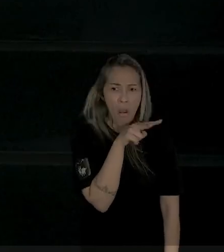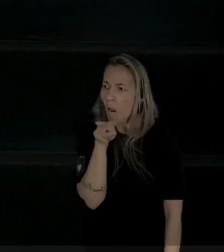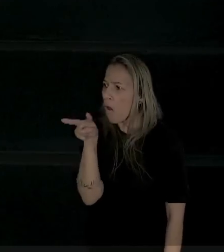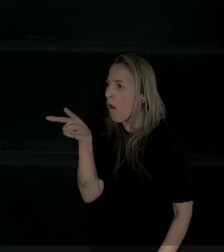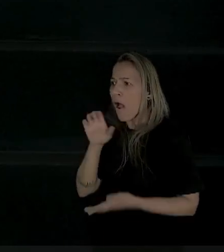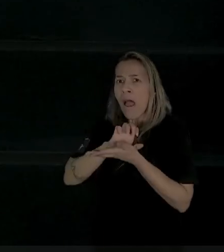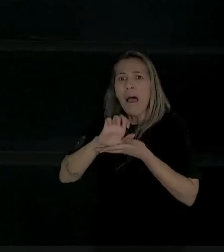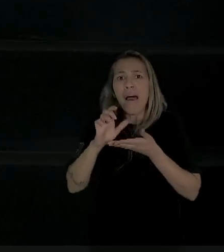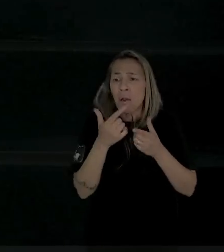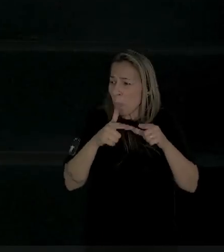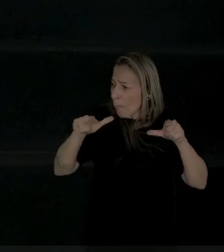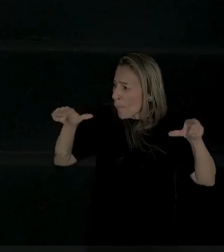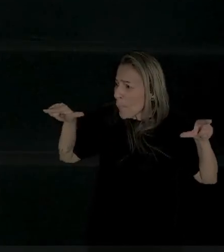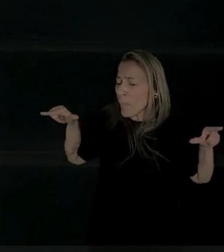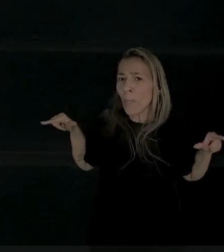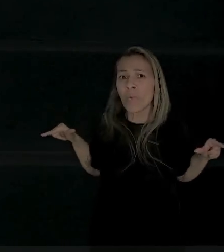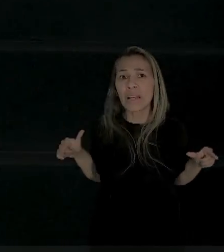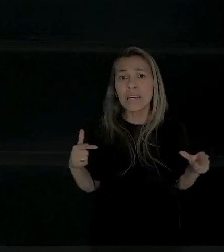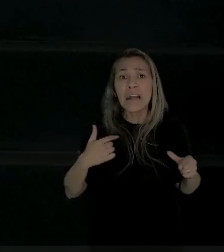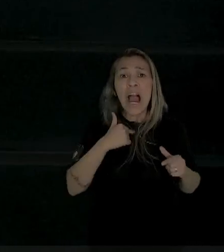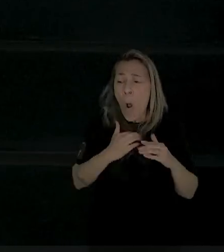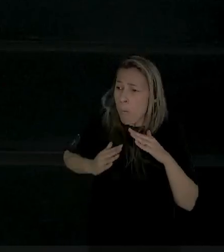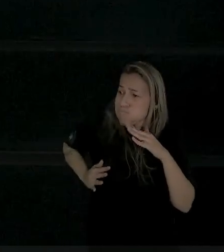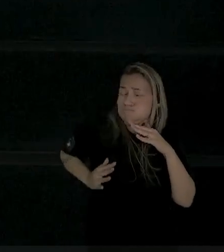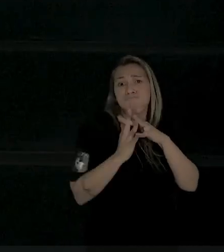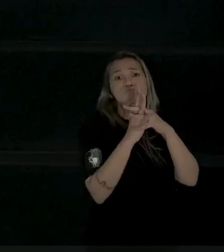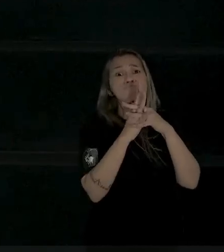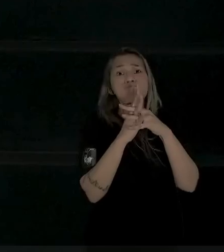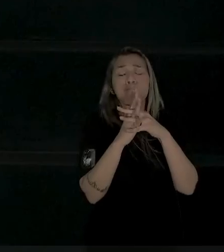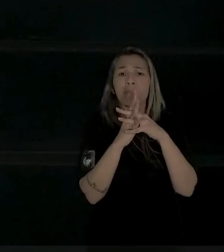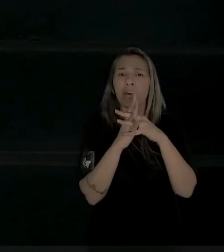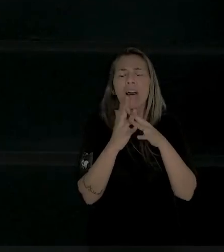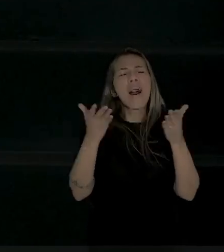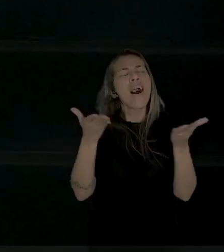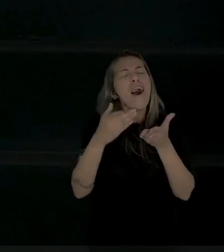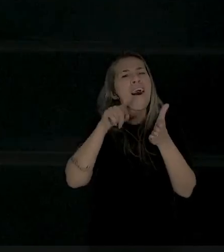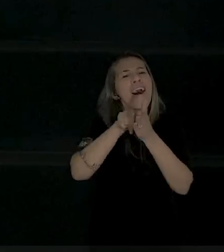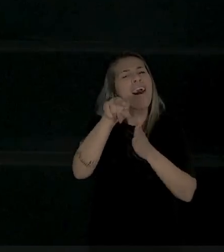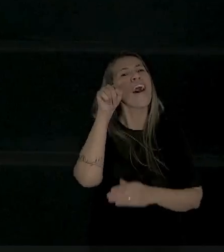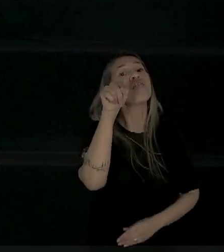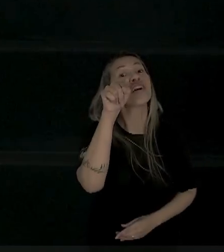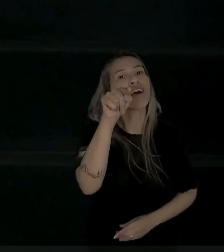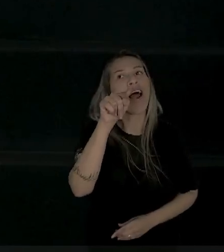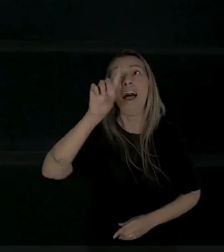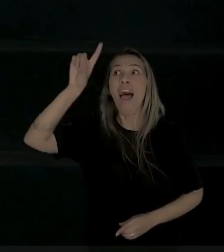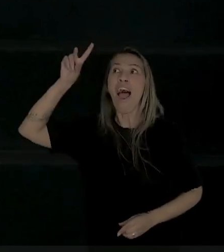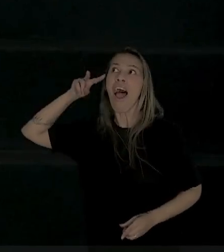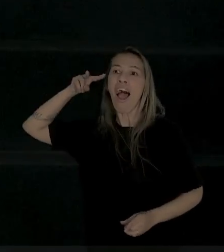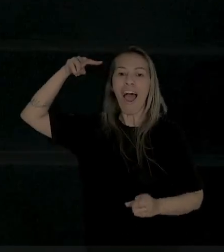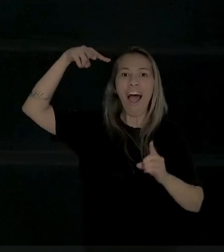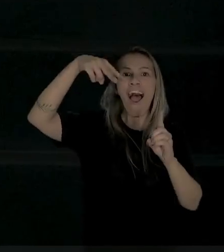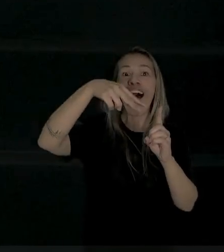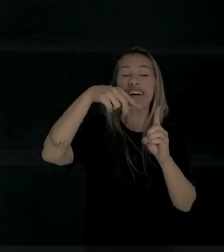Deus me permite testar o meu limite. E a pergunta que eu faço a você é: até onde você acha que vai a força de um